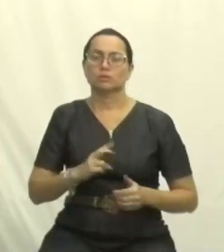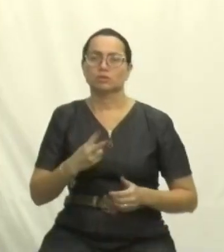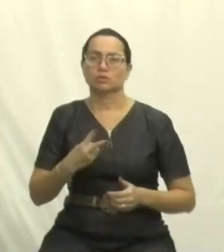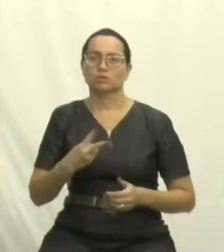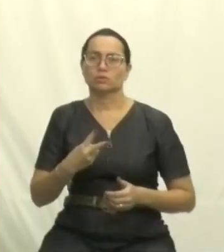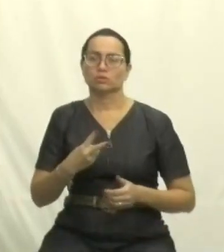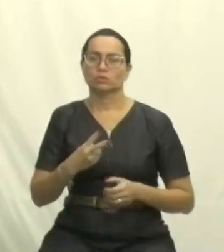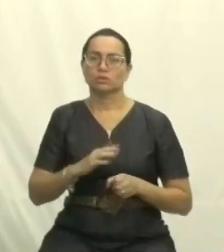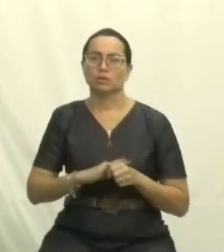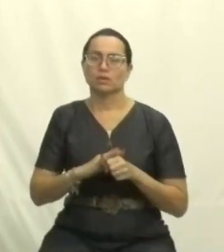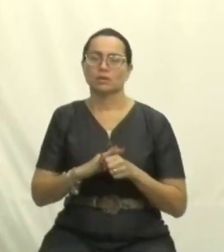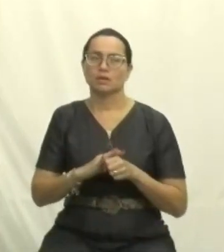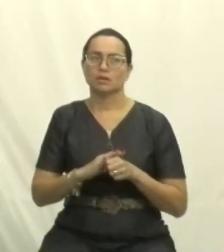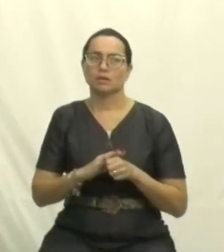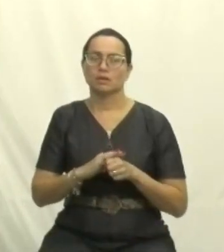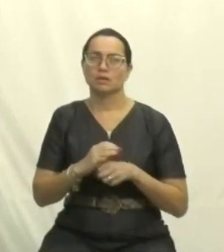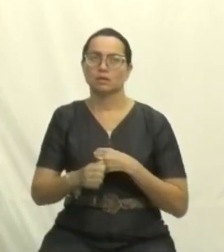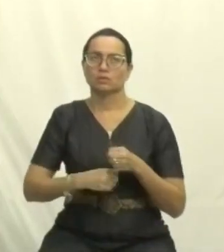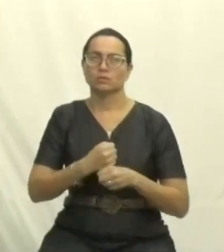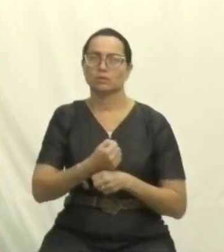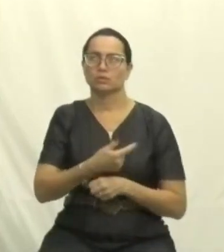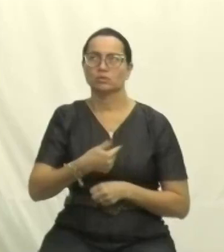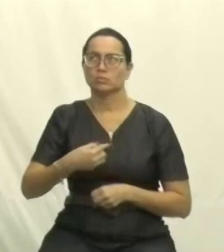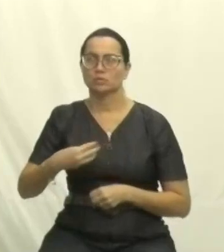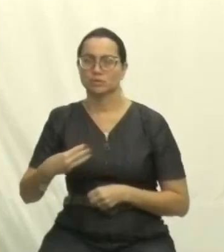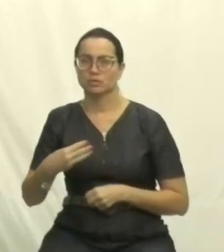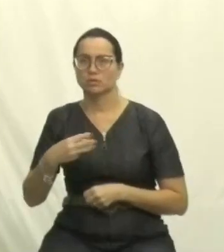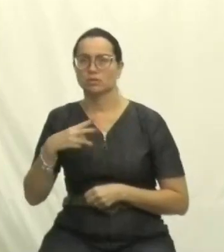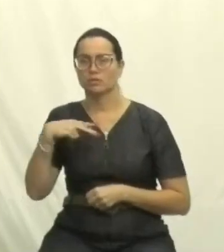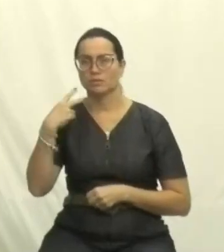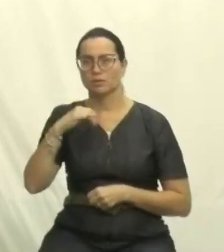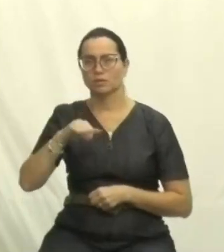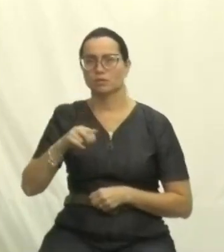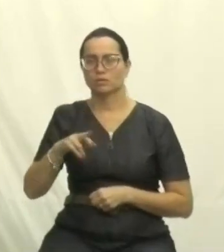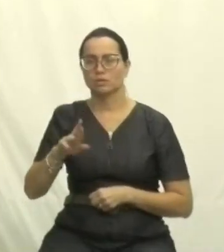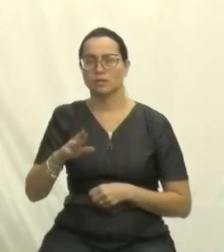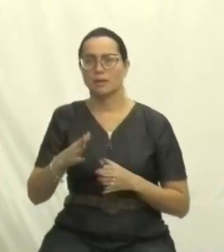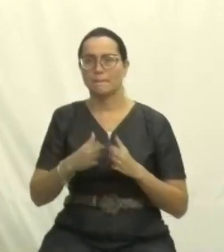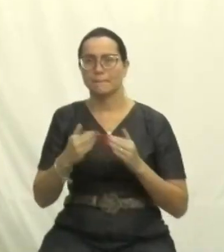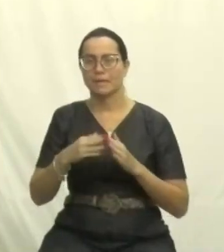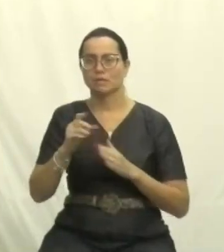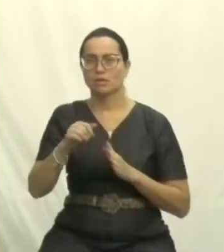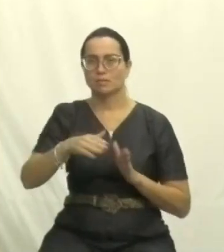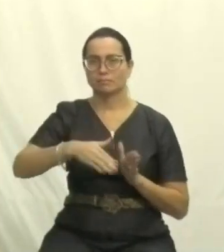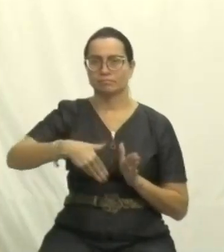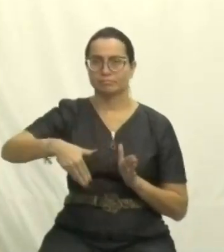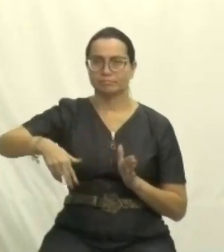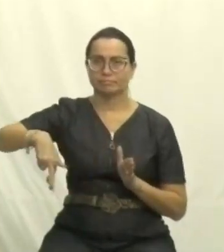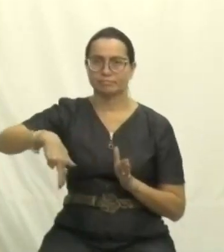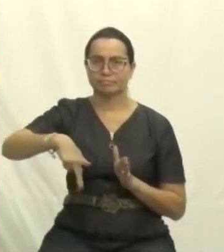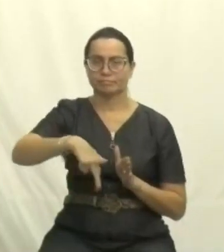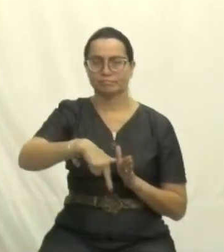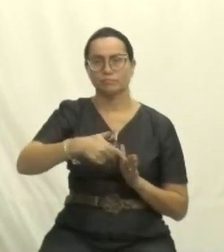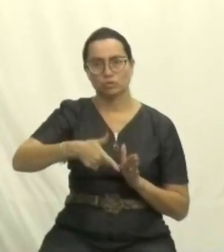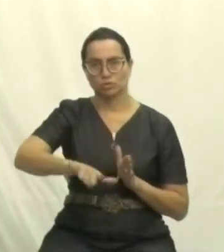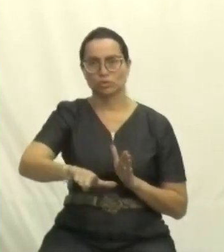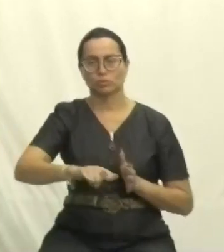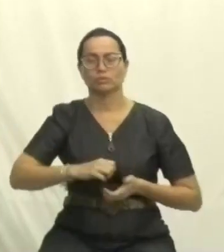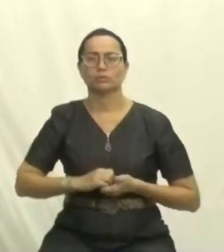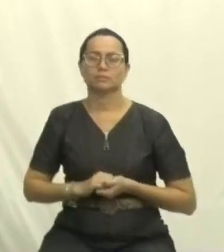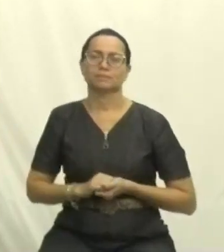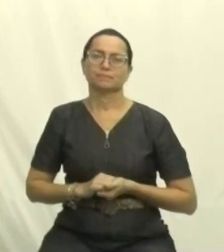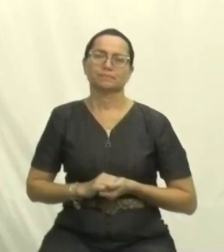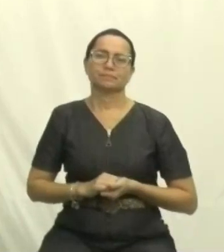92/2023, autor Jair Augusto Alexandre. Repintura da faixa de pedestre, localizada na rua Jorge da Cunha Carneiro, bairro